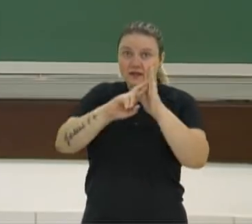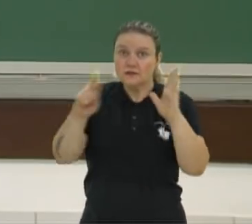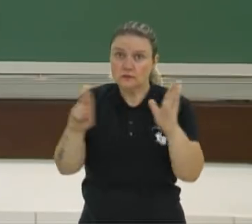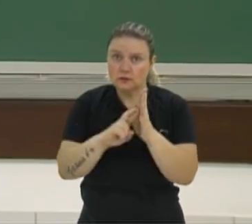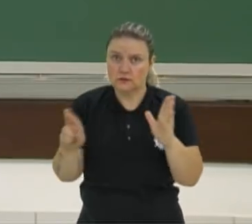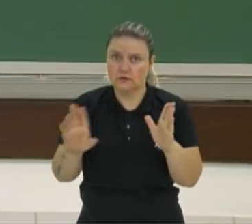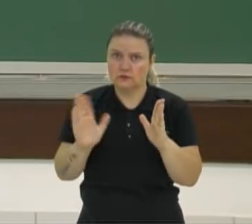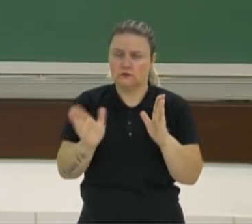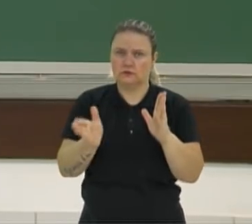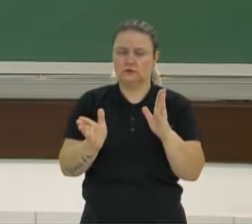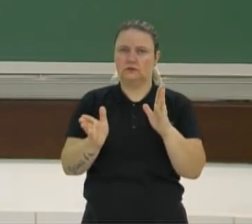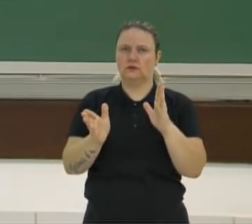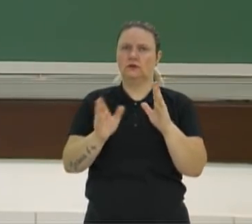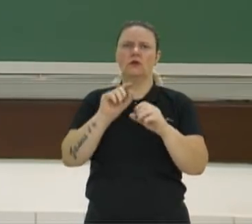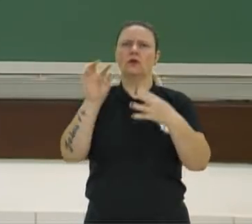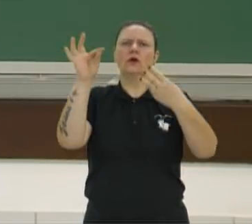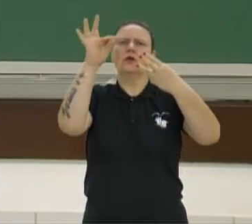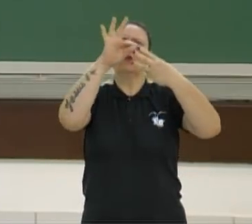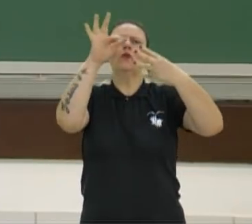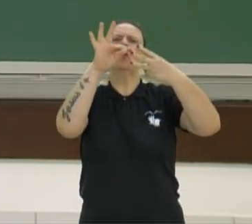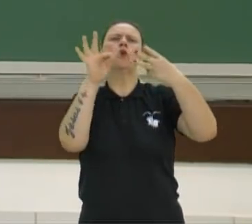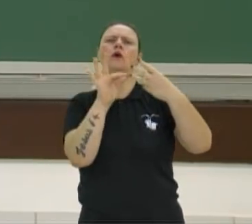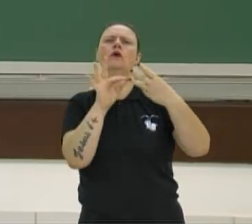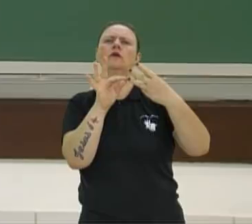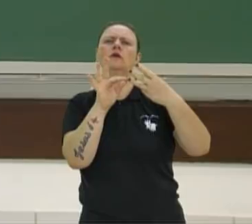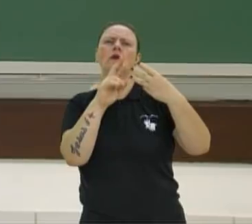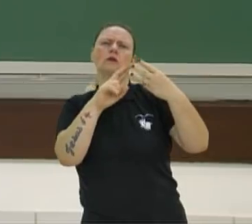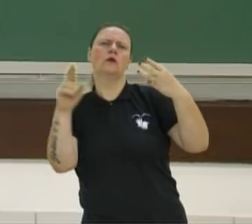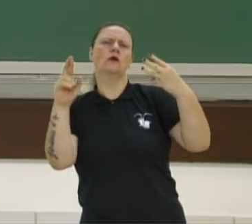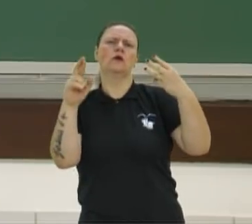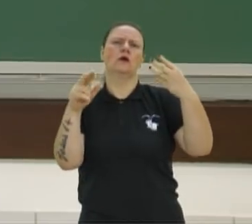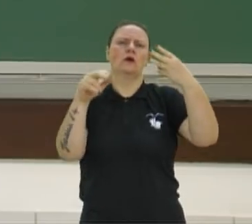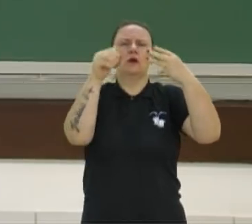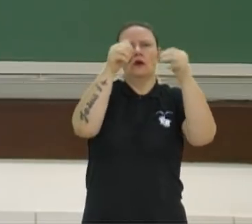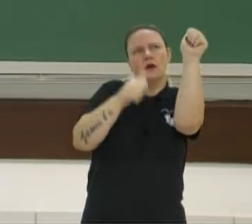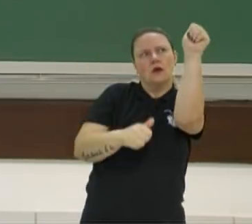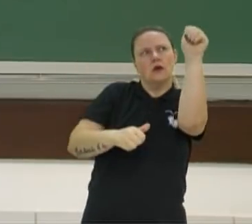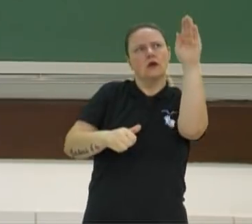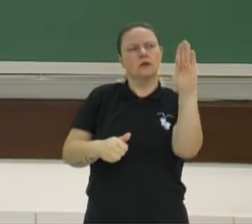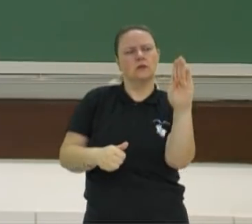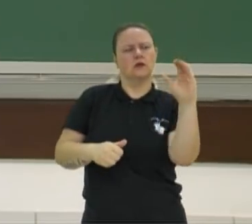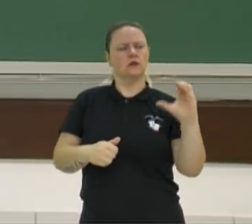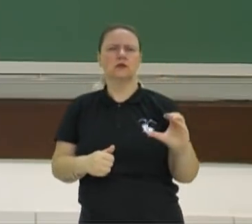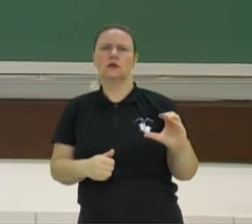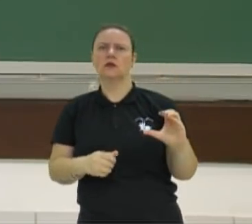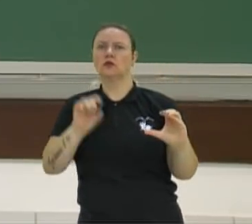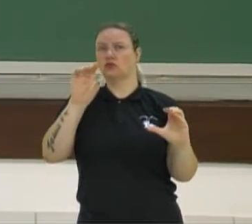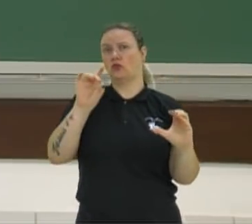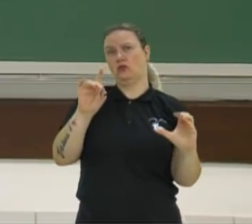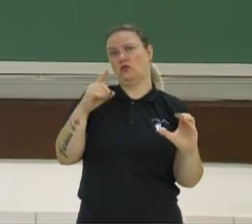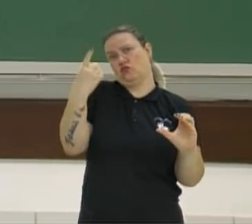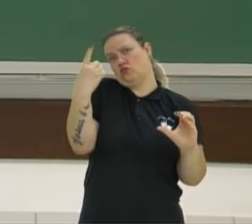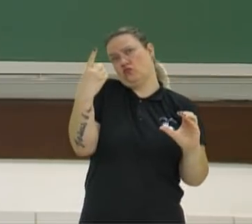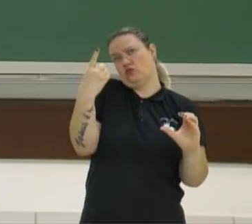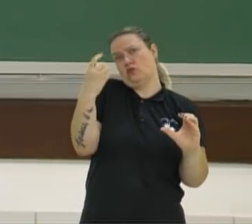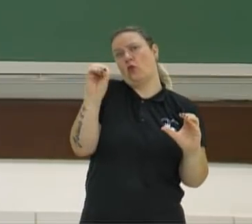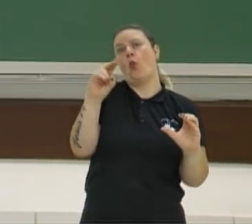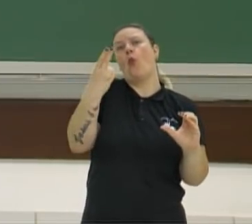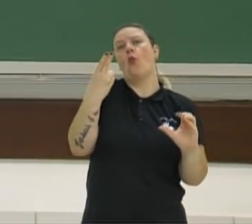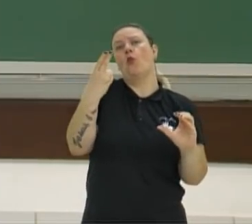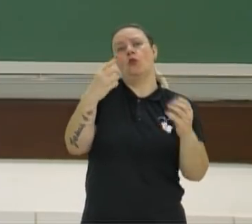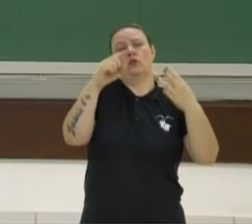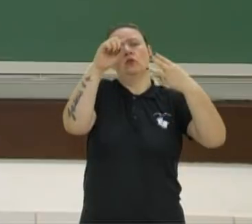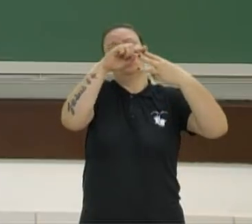Respondeu? Quais alternativas ali você anotou? A, B, C, apenas uma, duas ou as três